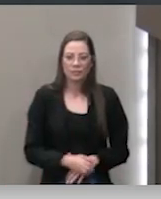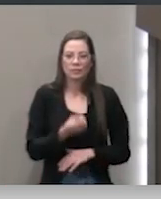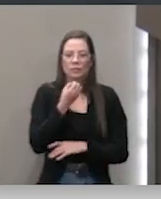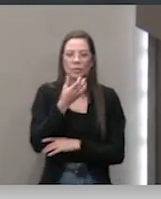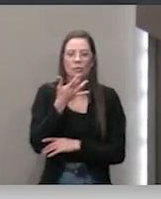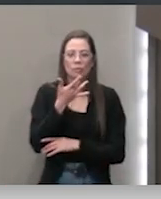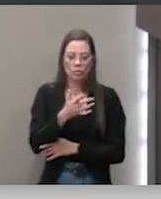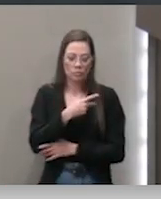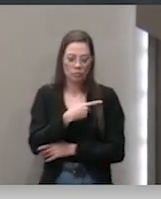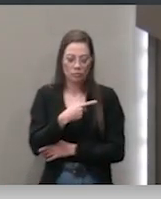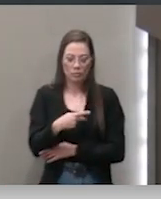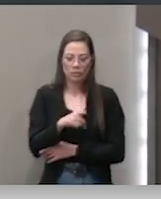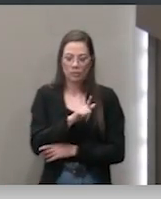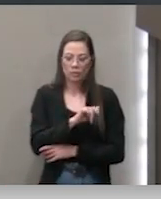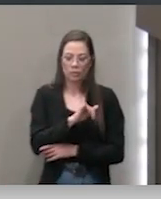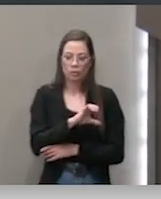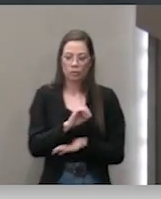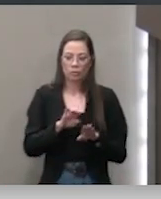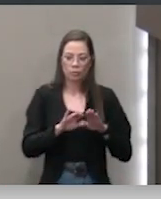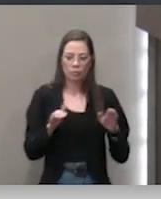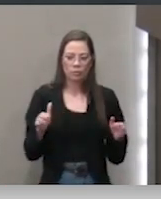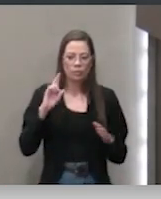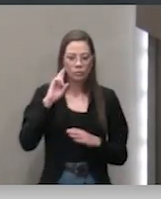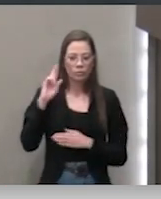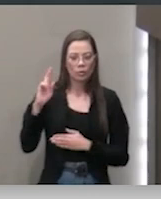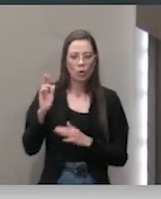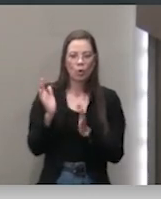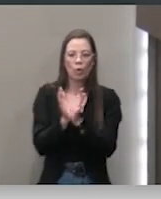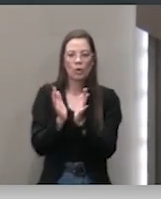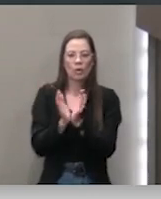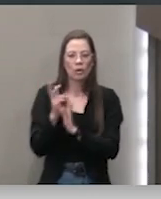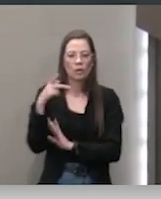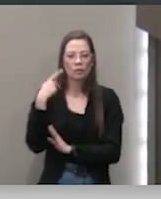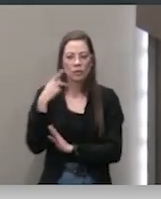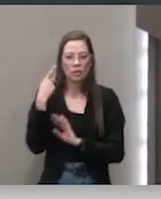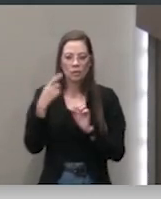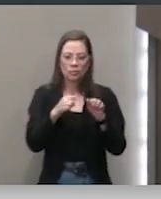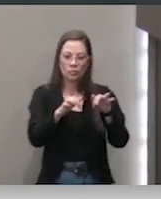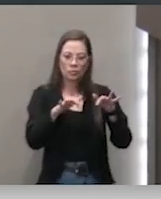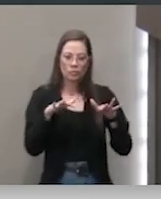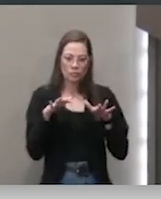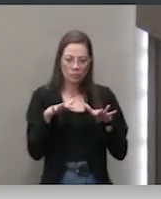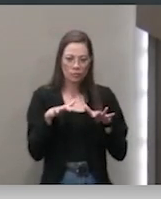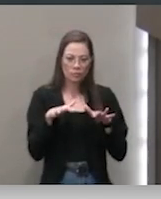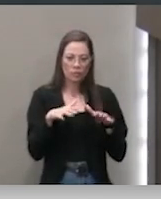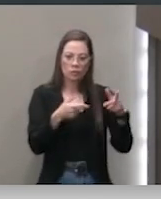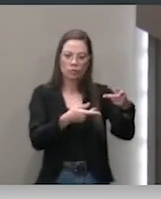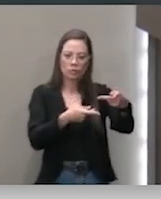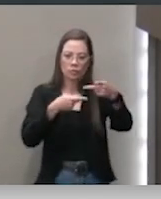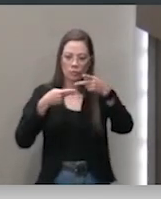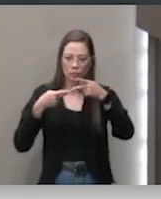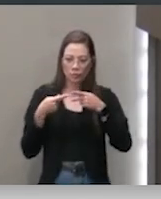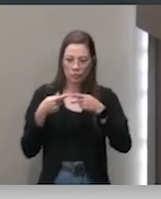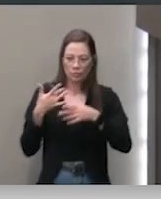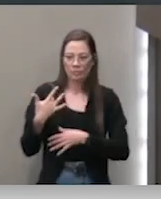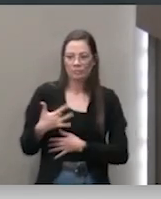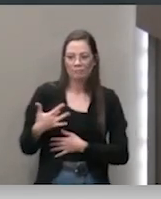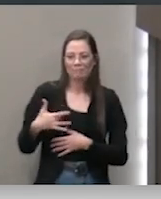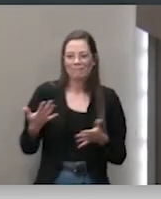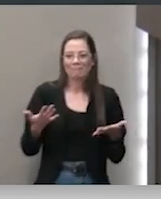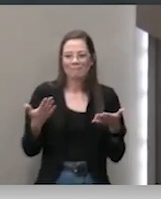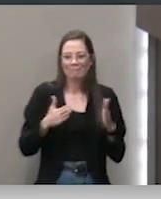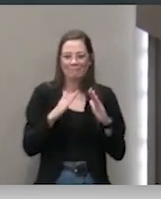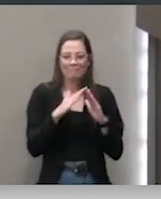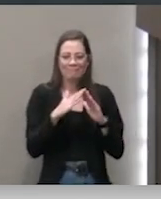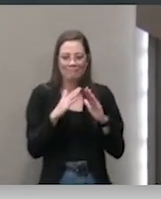Boa tarde, presidente Krug, a mesa diretora, caros edis, nosso plenário. nossos visitantes. Pena que vieram visitar hoje a casa